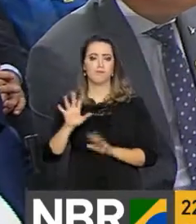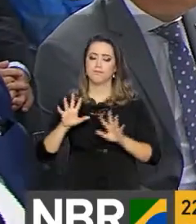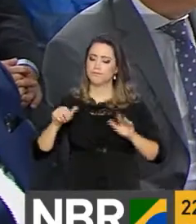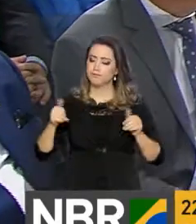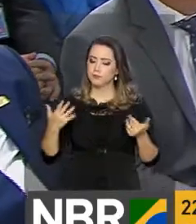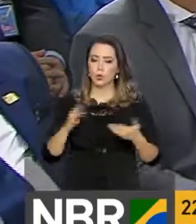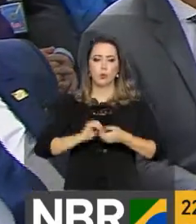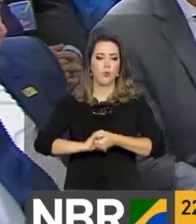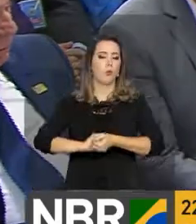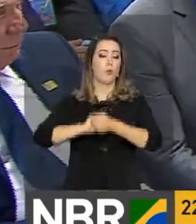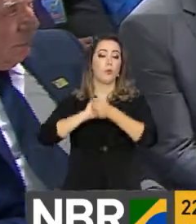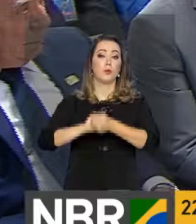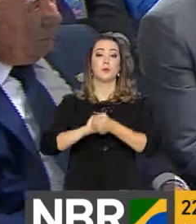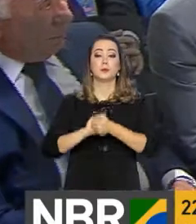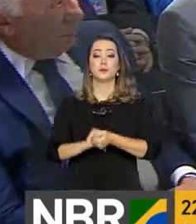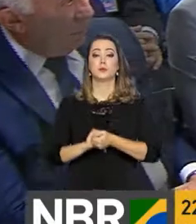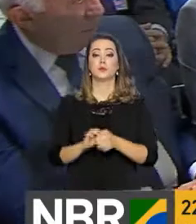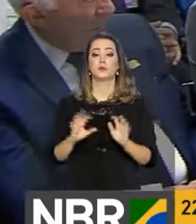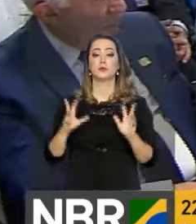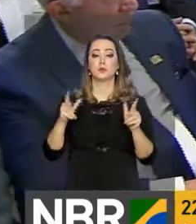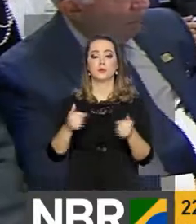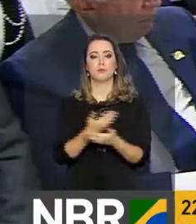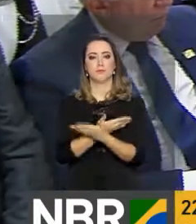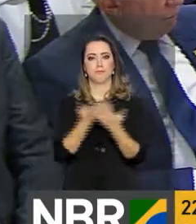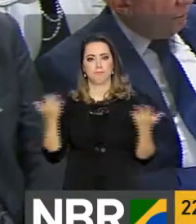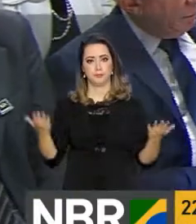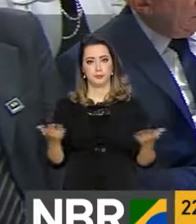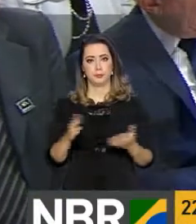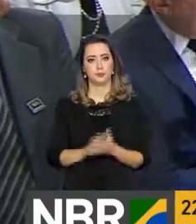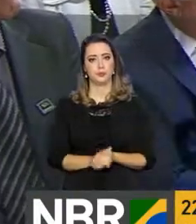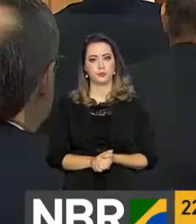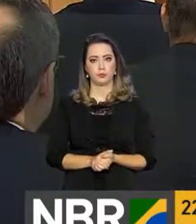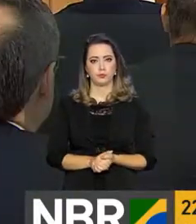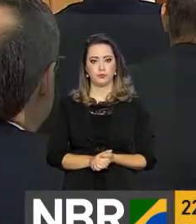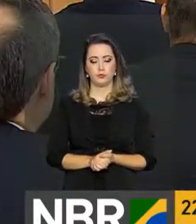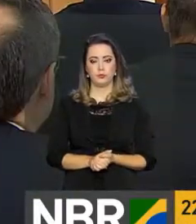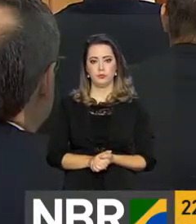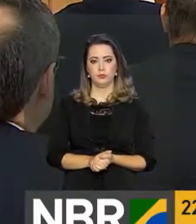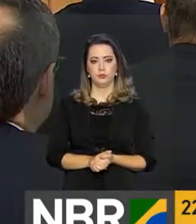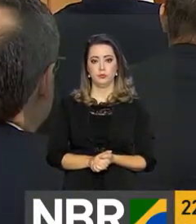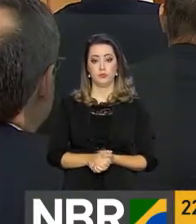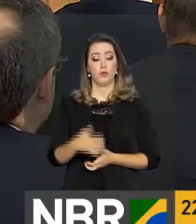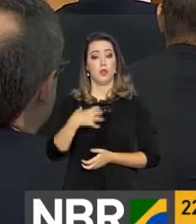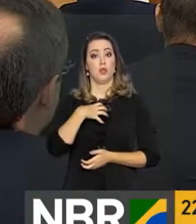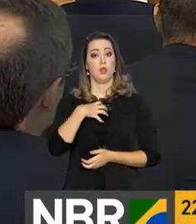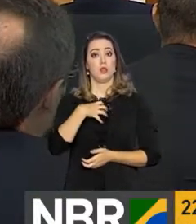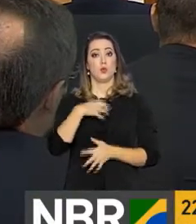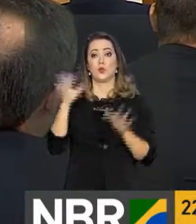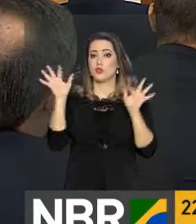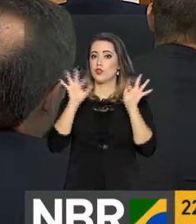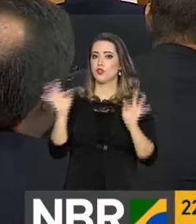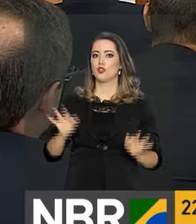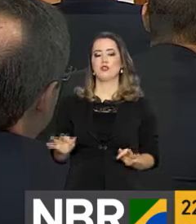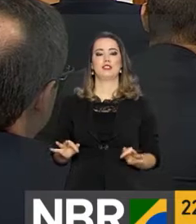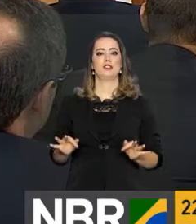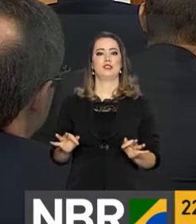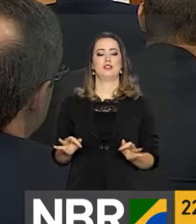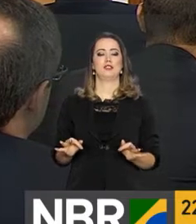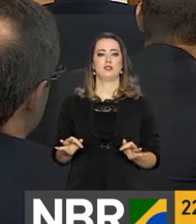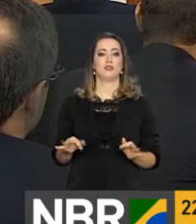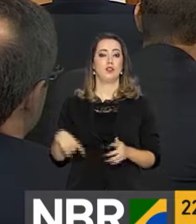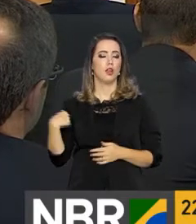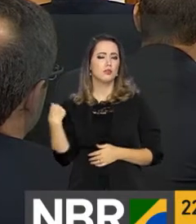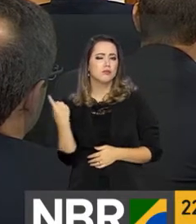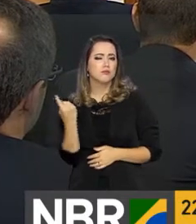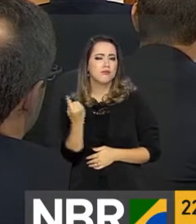complementar cumprimentar todos né e eu fico muito feliz em primeiro lugar vem o governador de nós